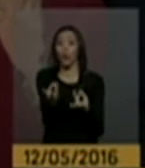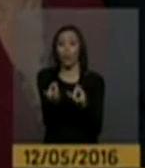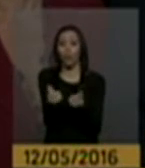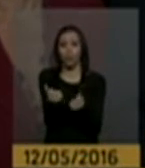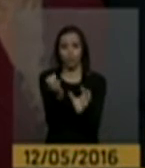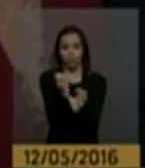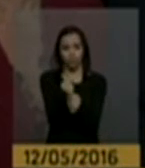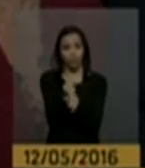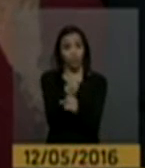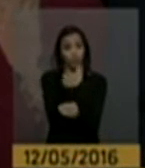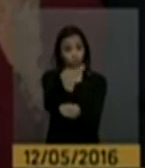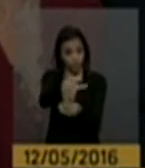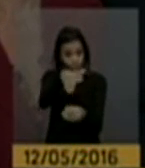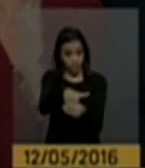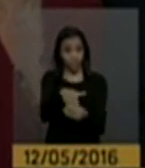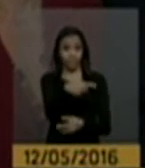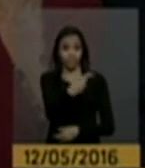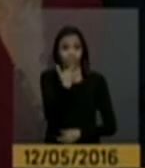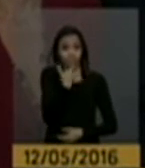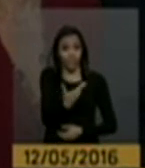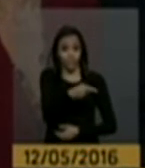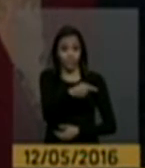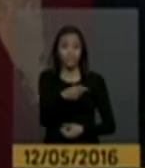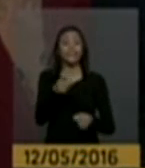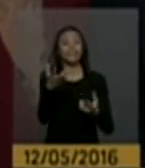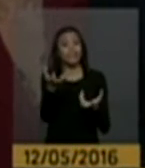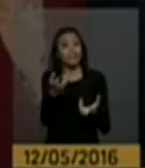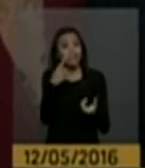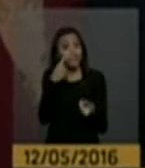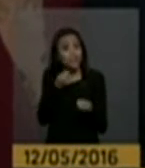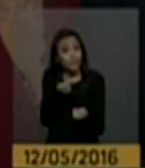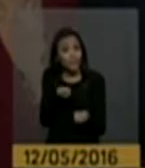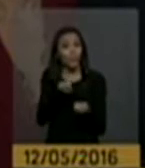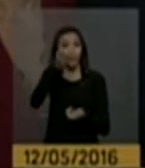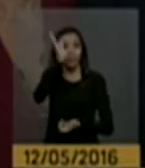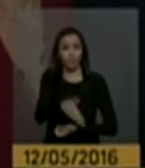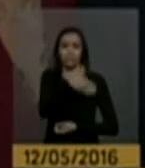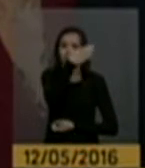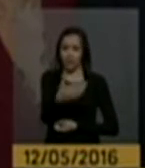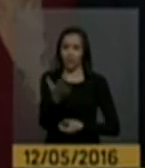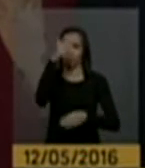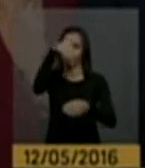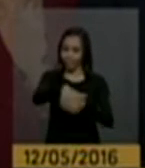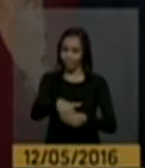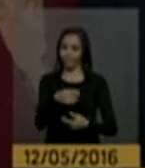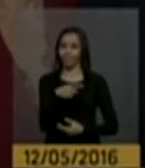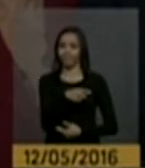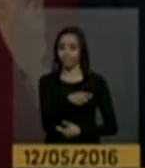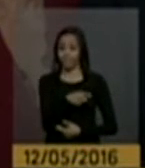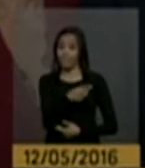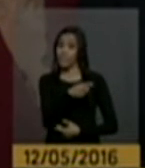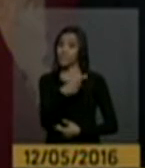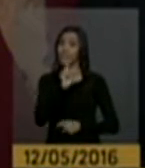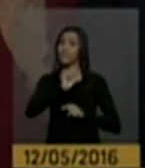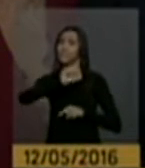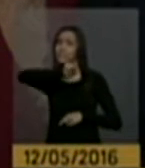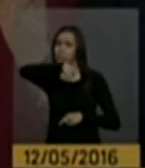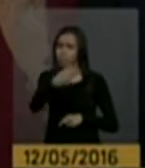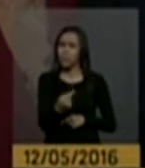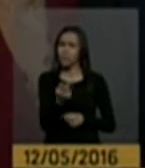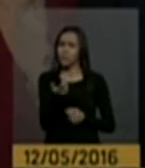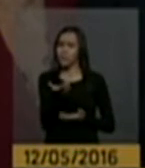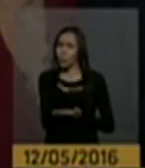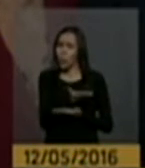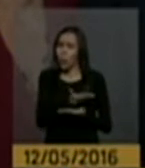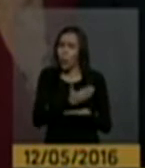votos, tentou anular as eleições e depois passou a conspirar abertamente